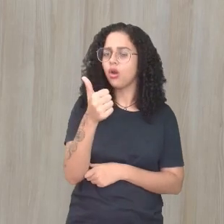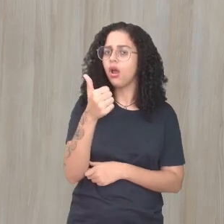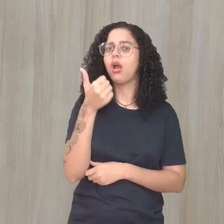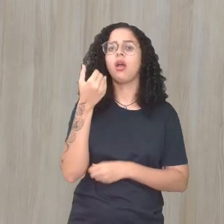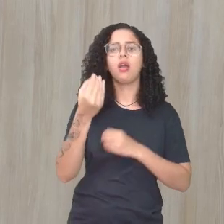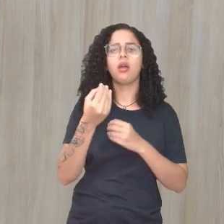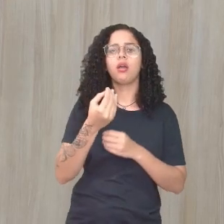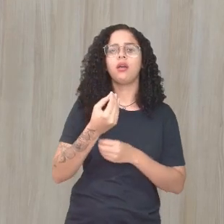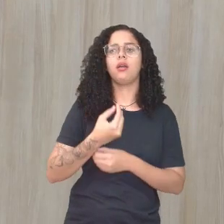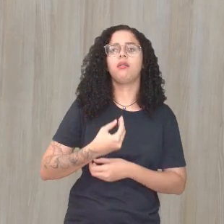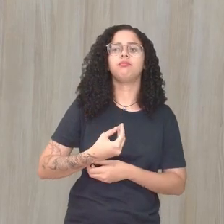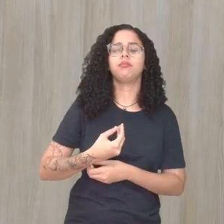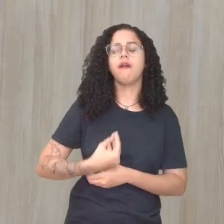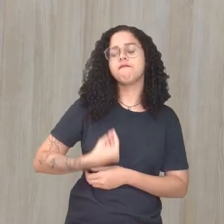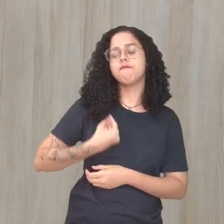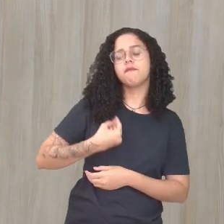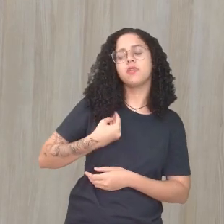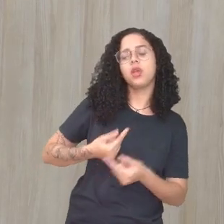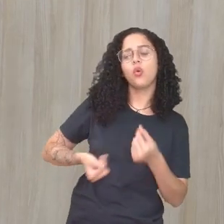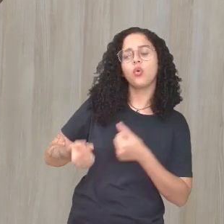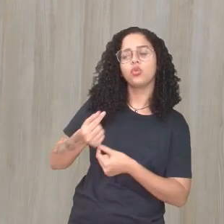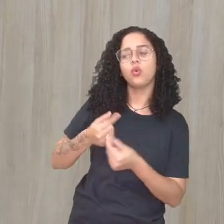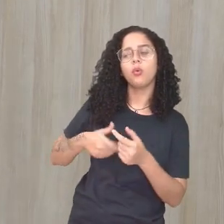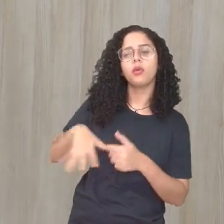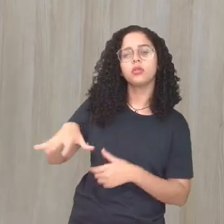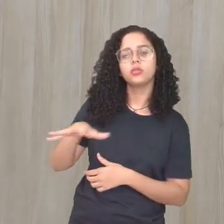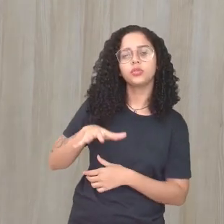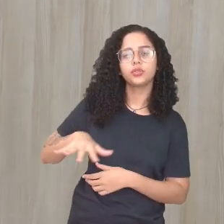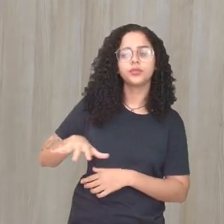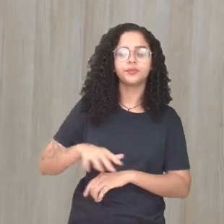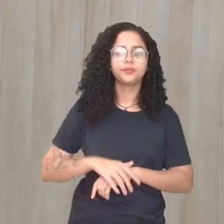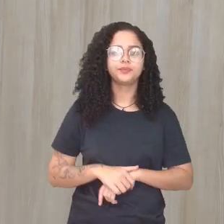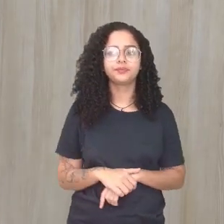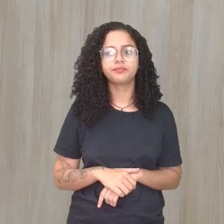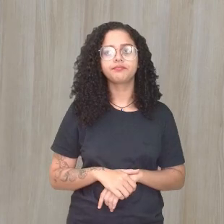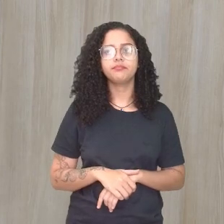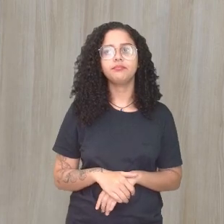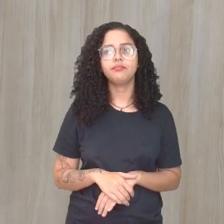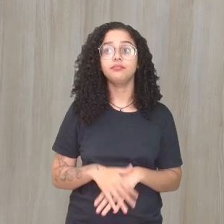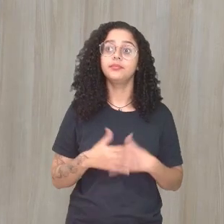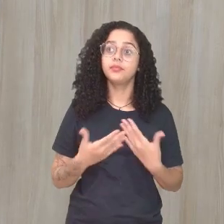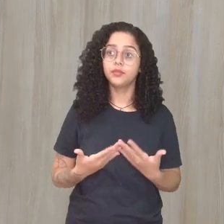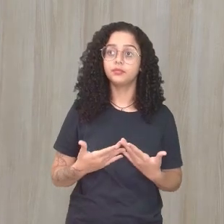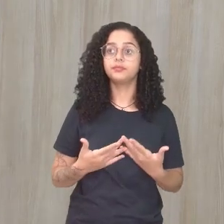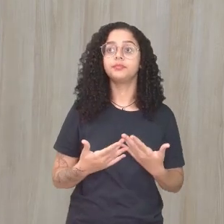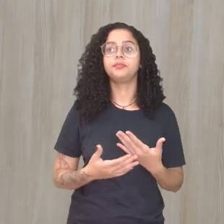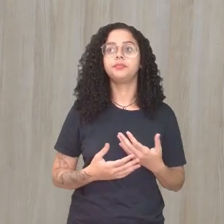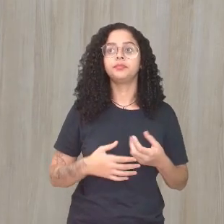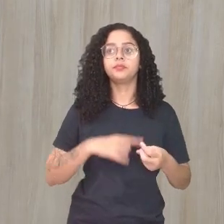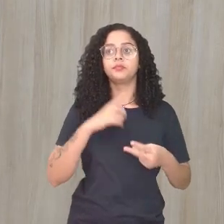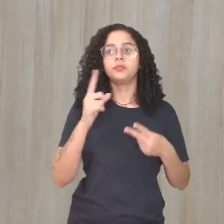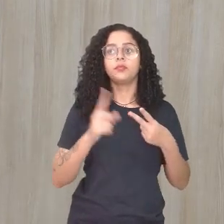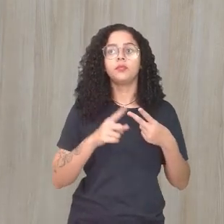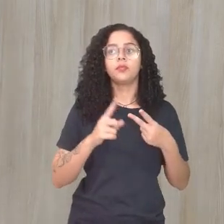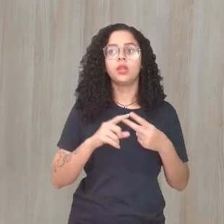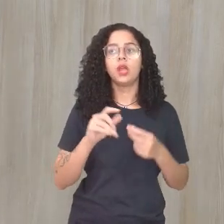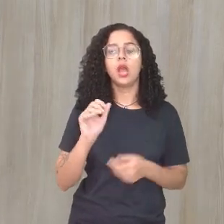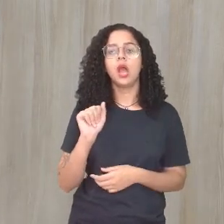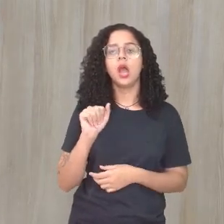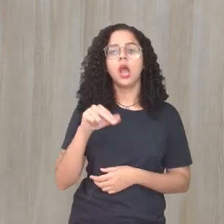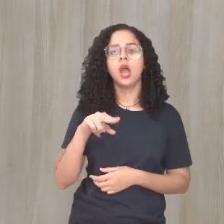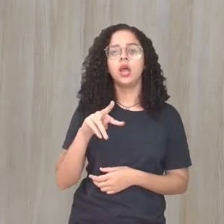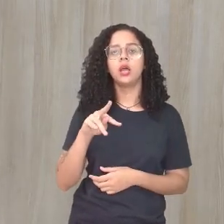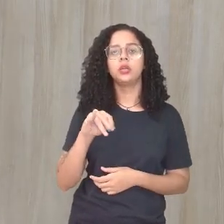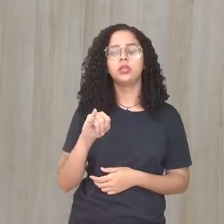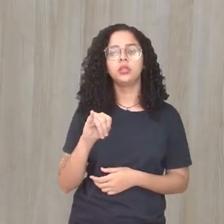condições econômicas ali do território, né? Aí, ó, por tabela aqui a gente tem também, ó, o